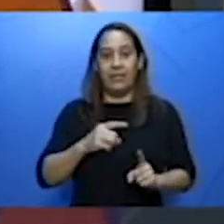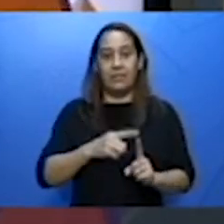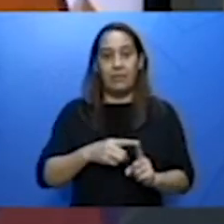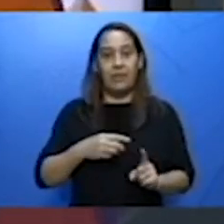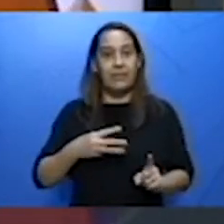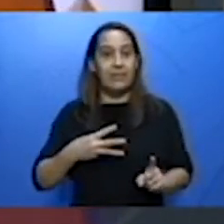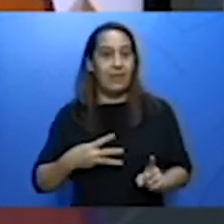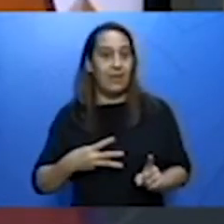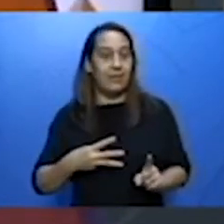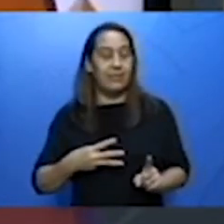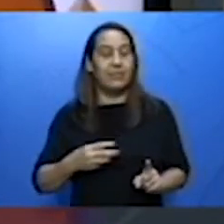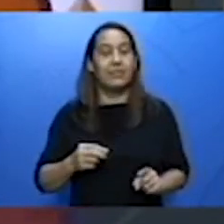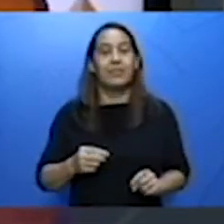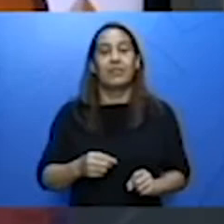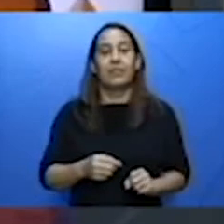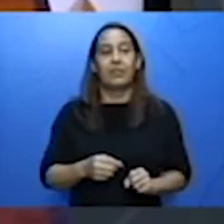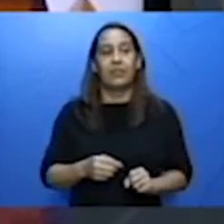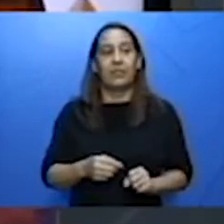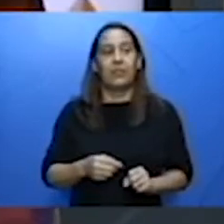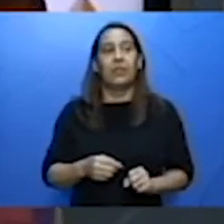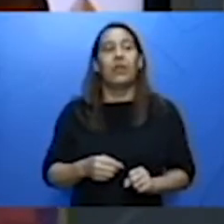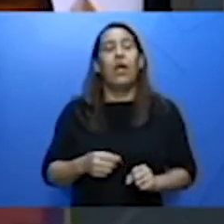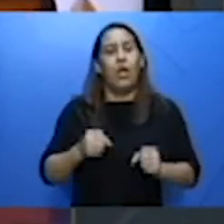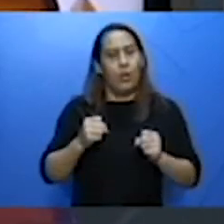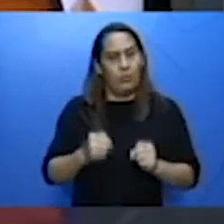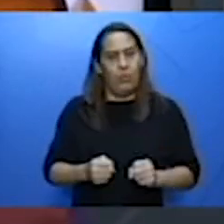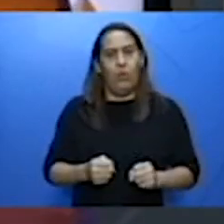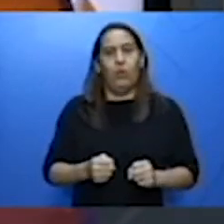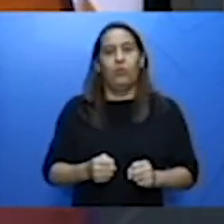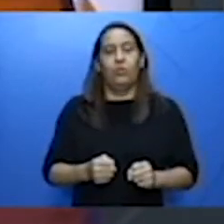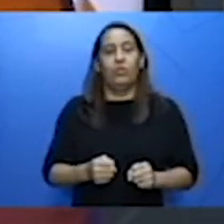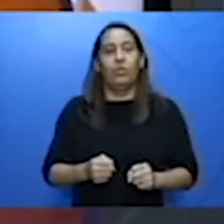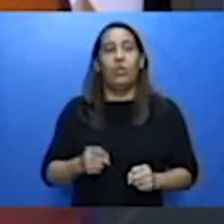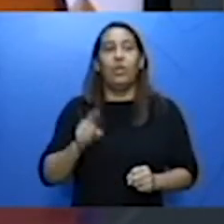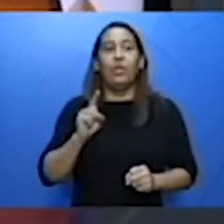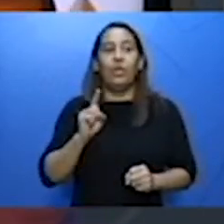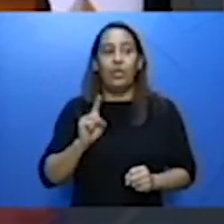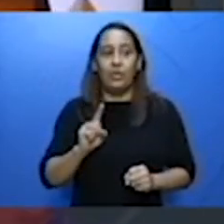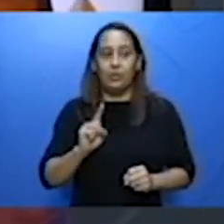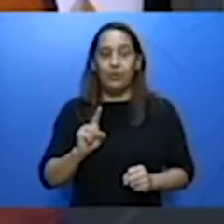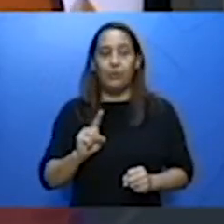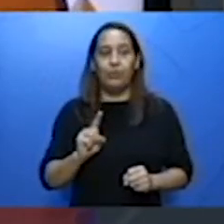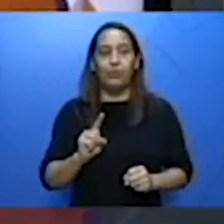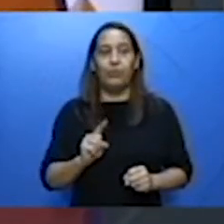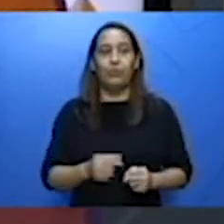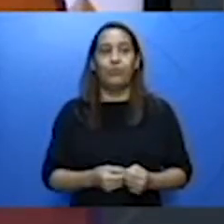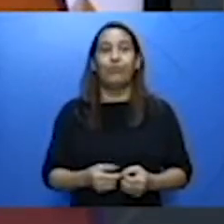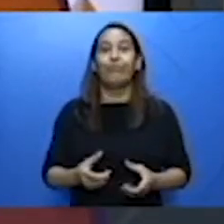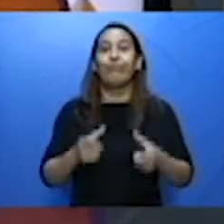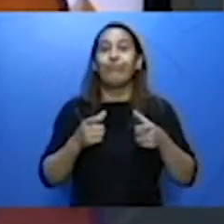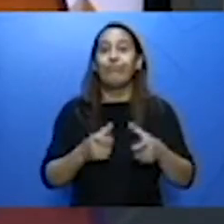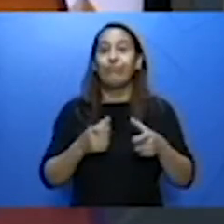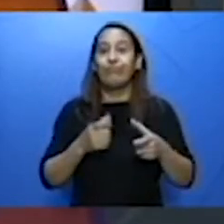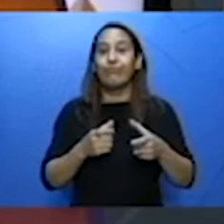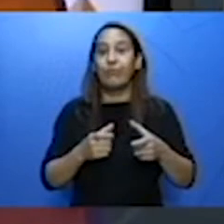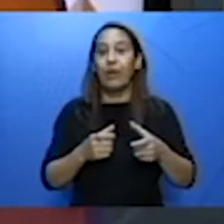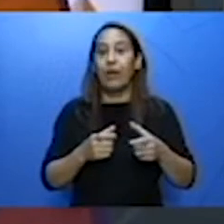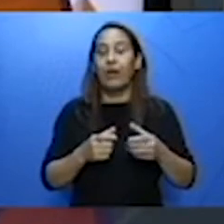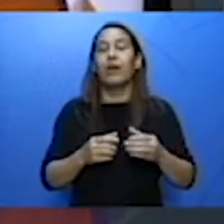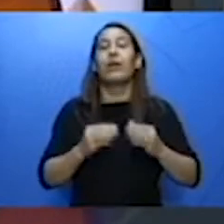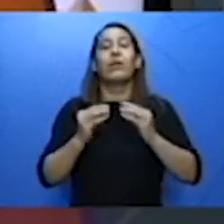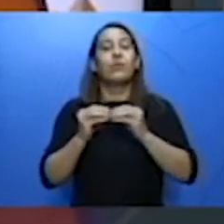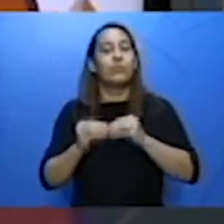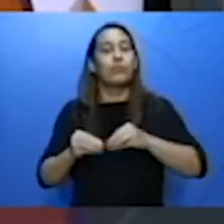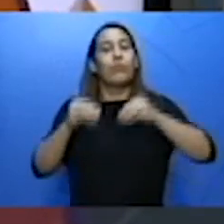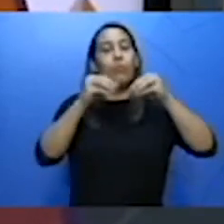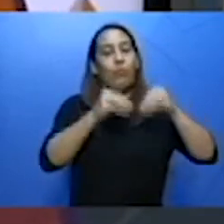do 13? É o 3. O 3 pode. Ok. E o 1 vai ficar sem casa? O